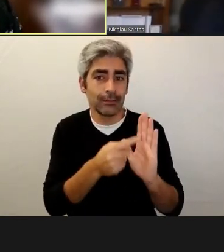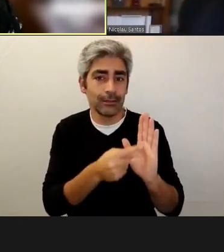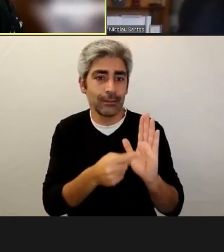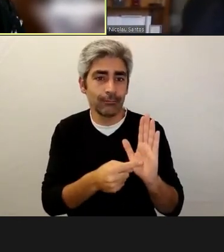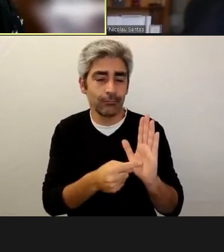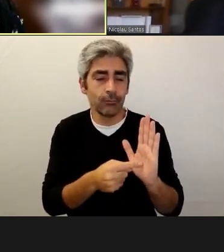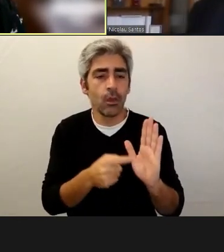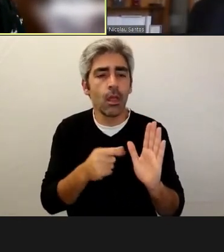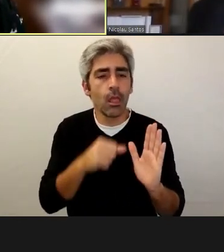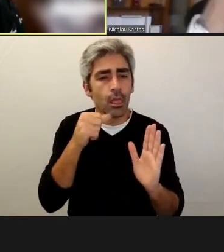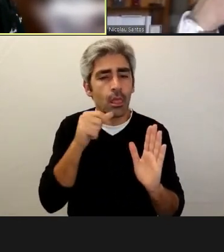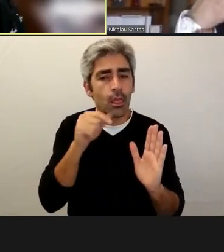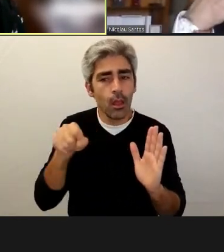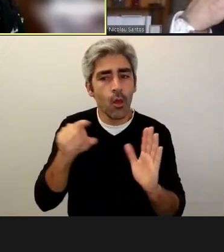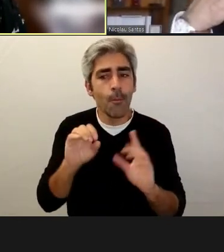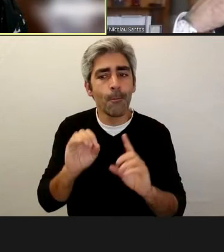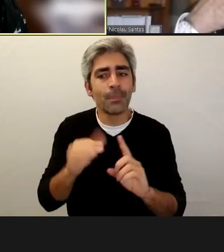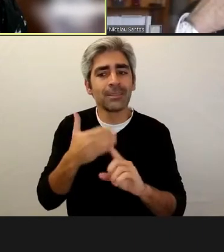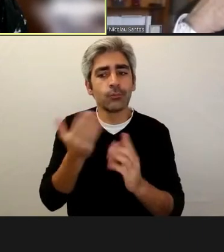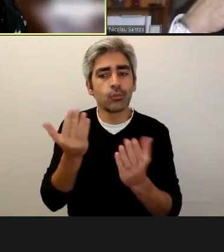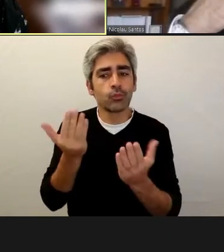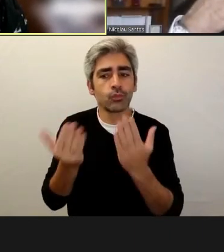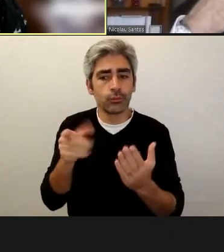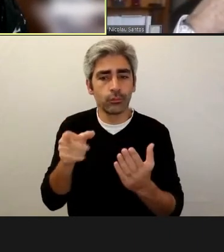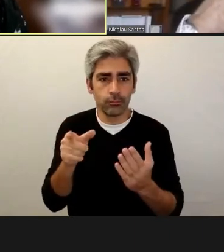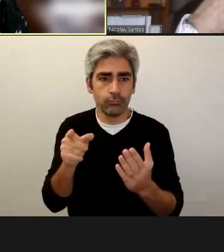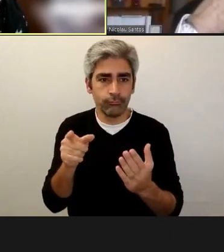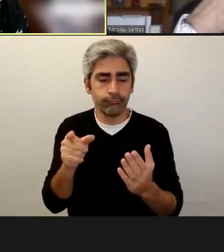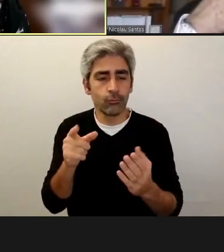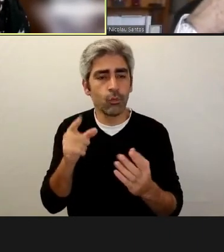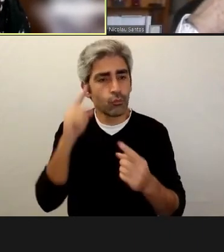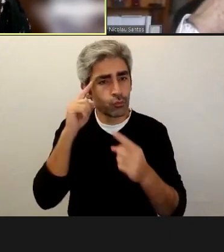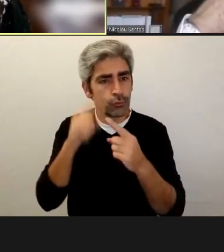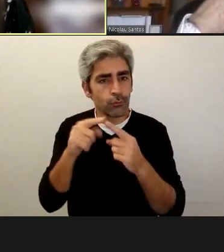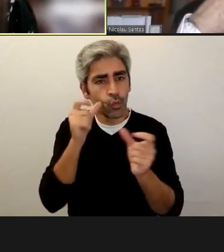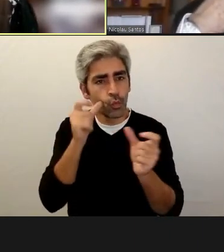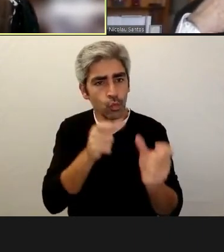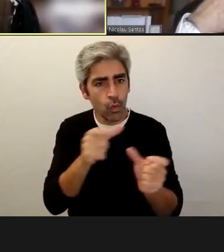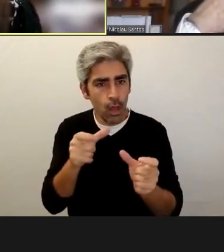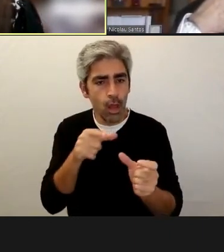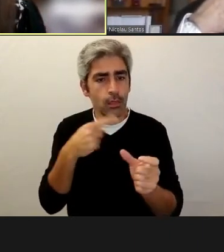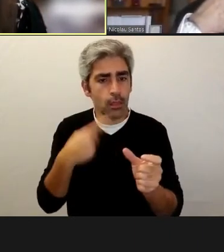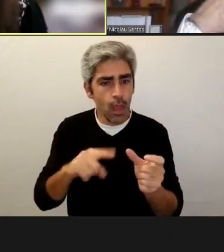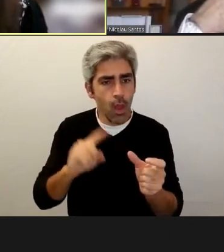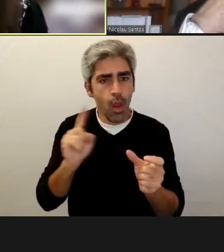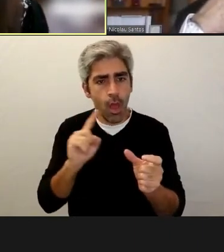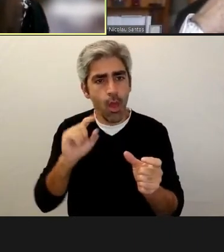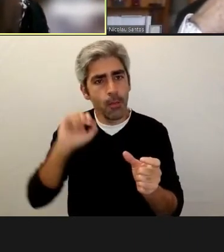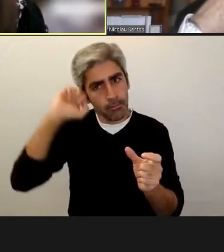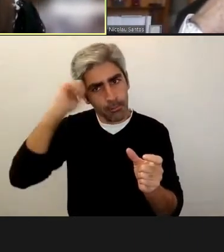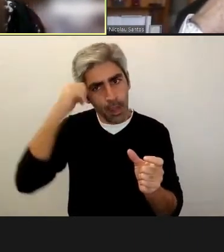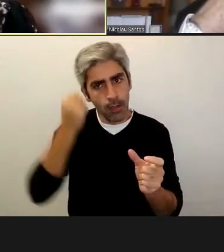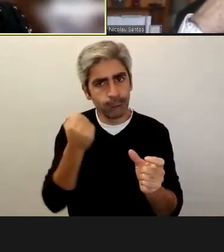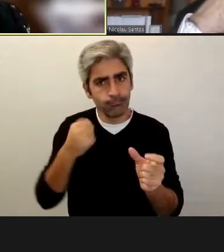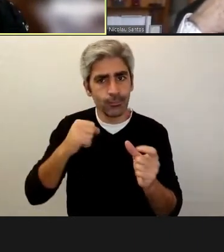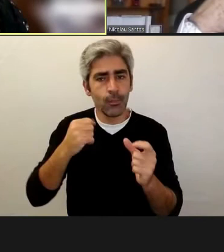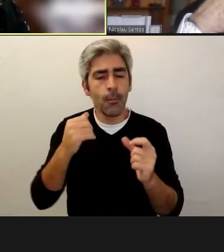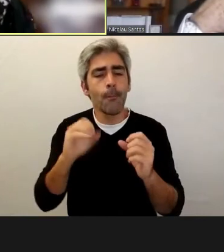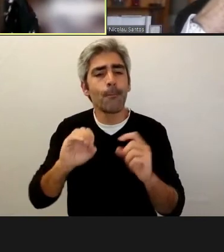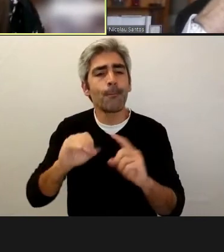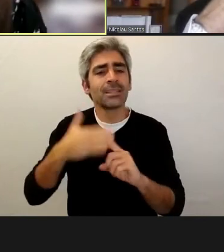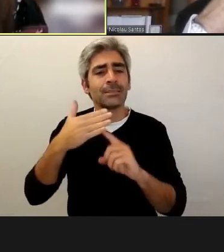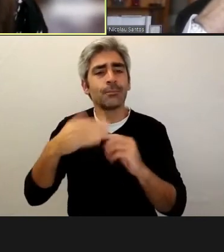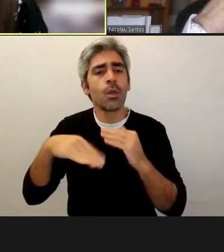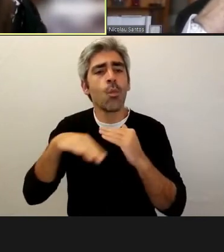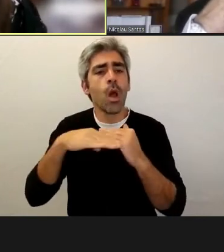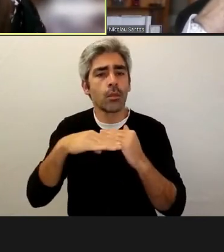o princípio da proporcionalidade é convocado para controlar se está em causa ou não uma violação do princípio da igualdade. Não quer dizer